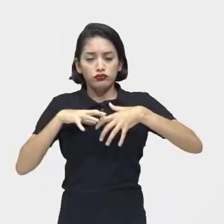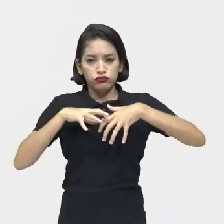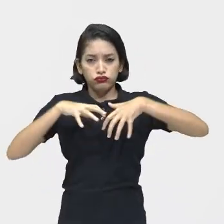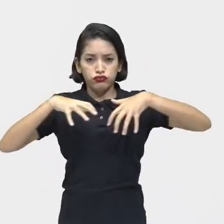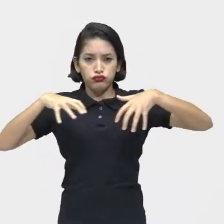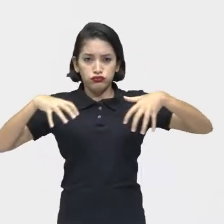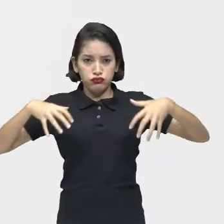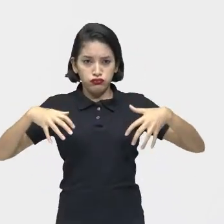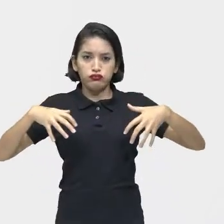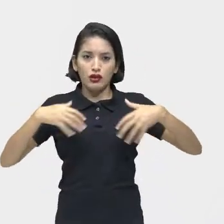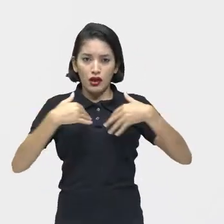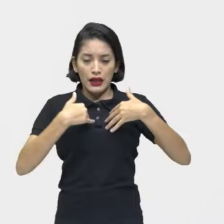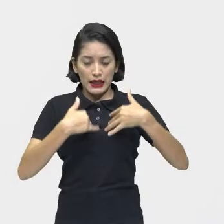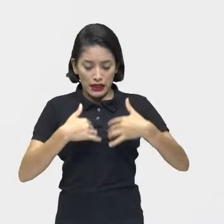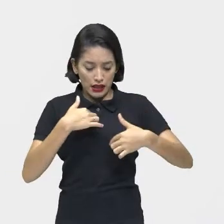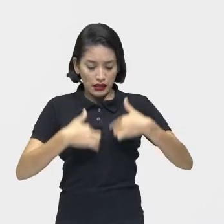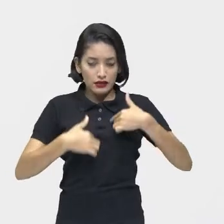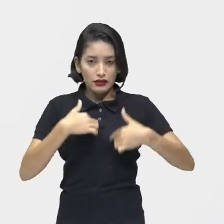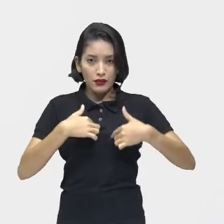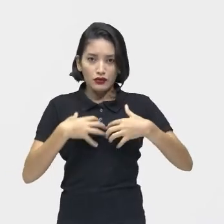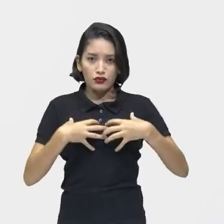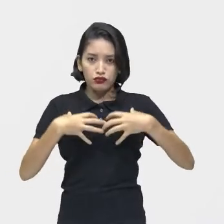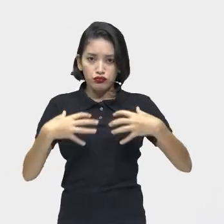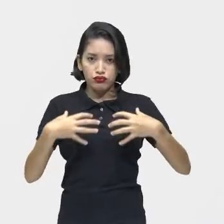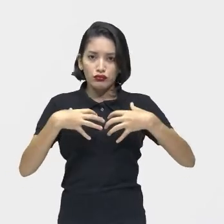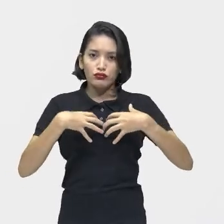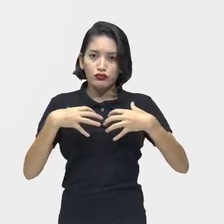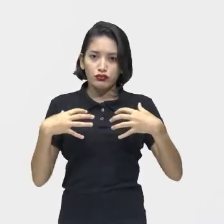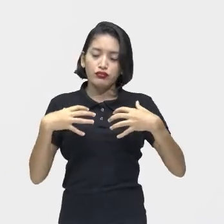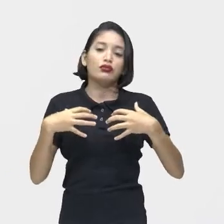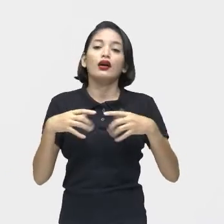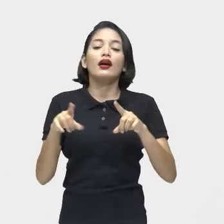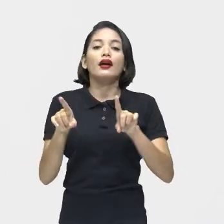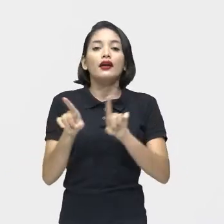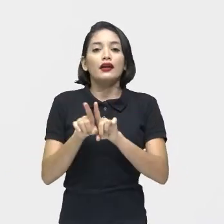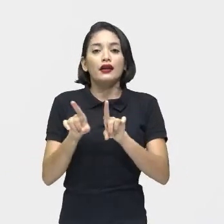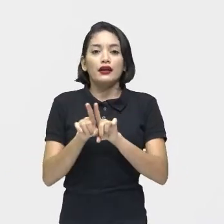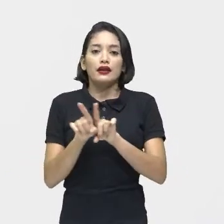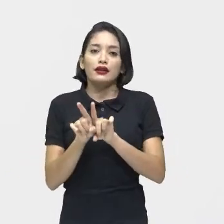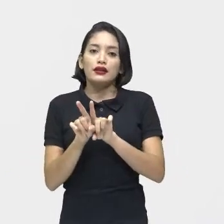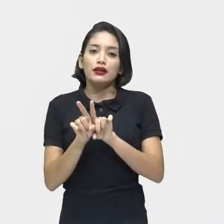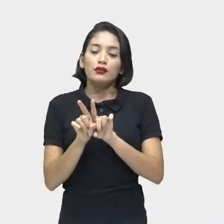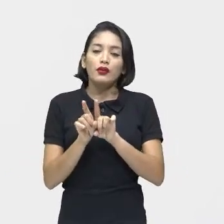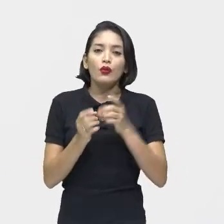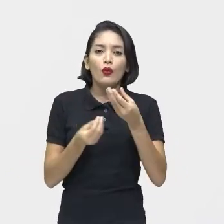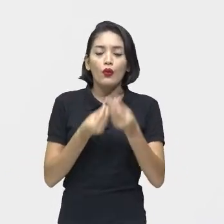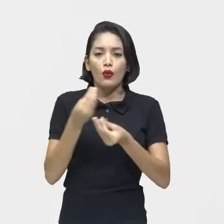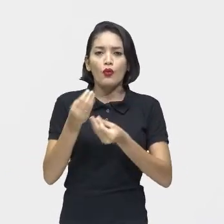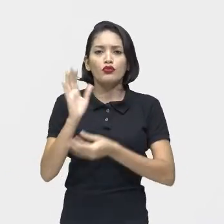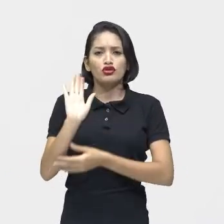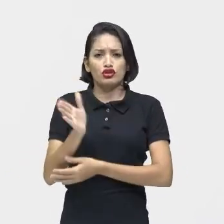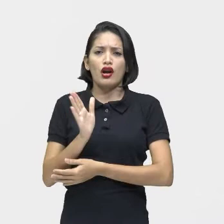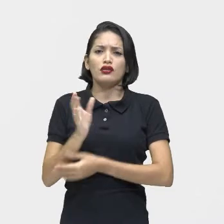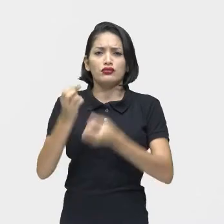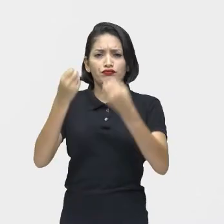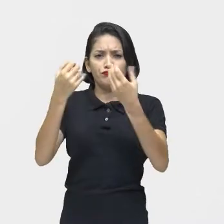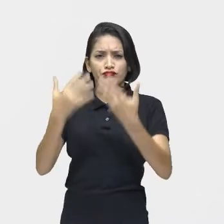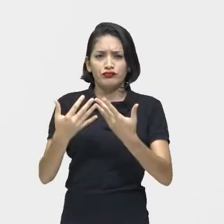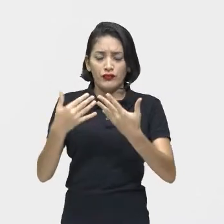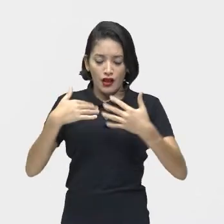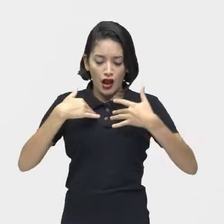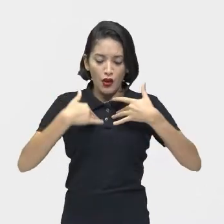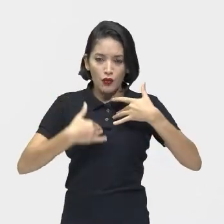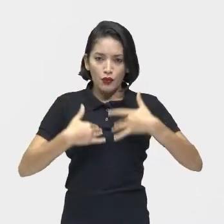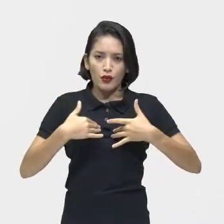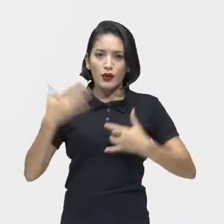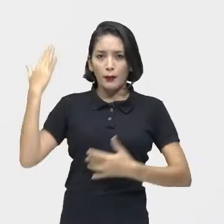a cavidade abdominal da torácica, e dos músculos intercostais, como o próprio nome já diz, né? Ele fica nessa região aqui